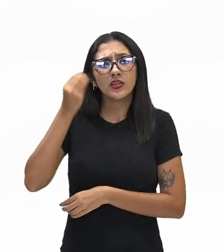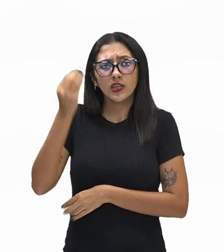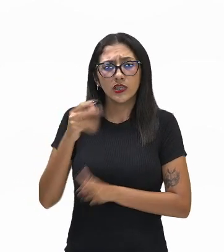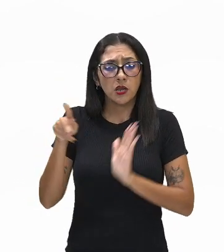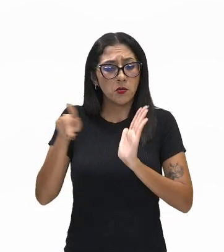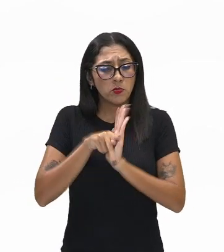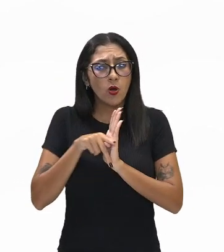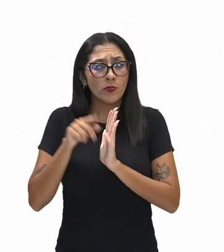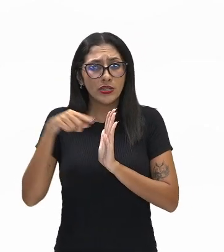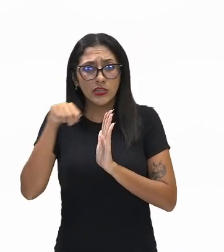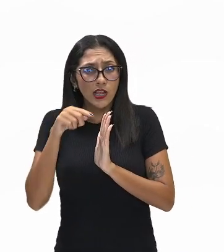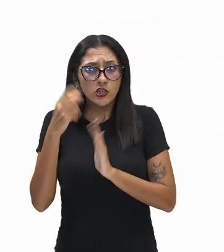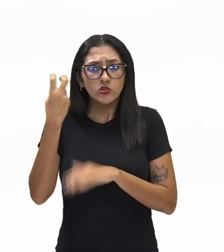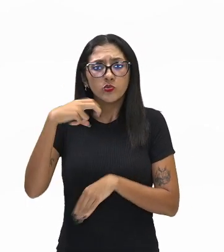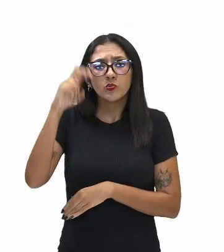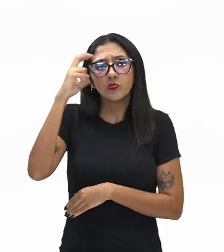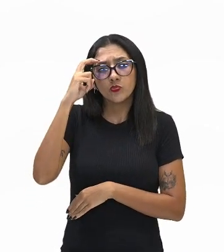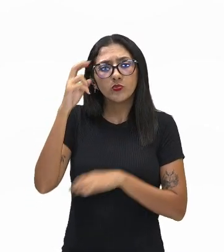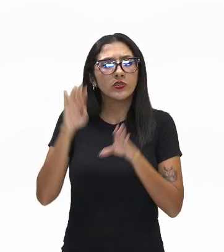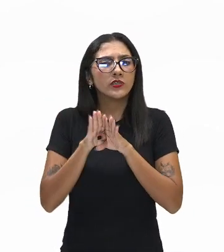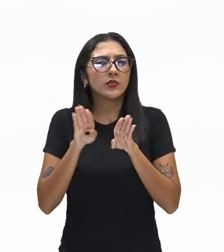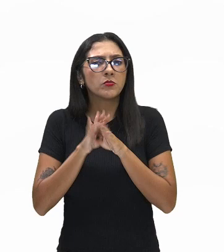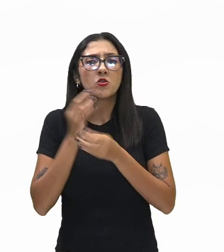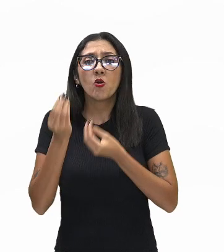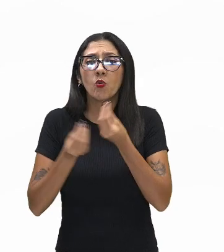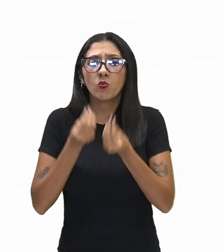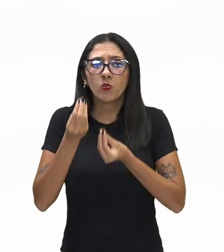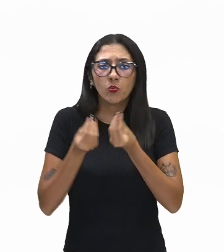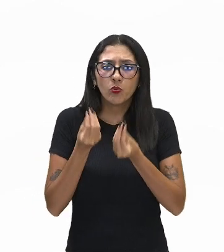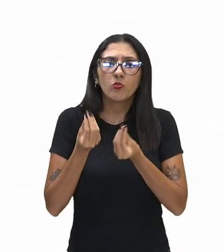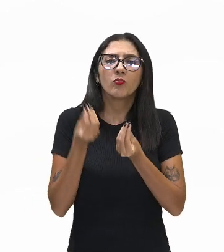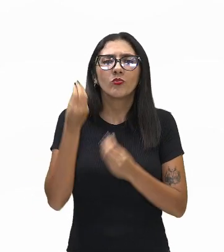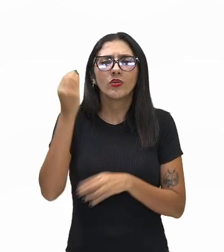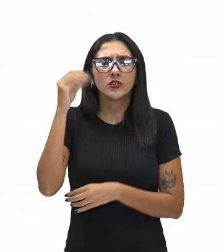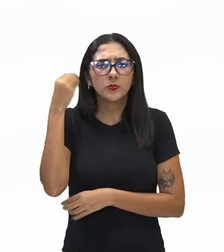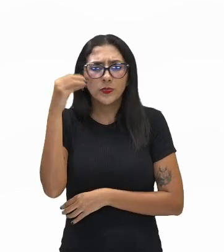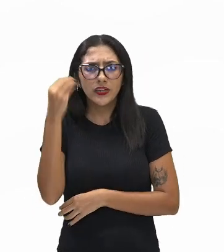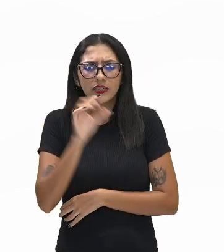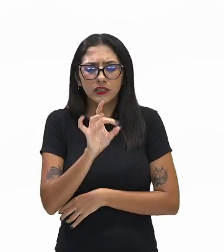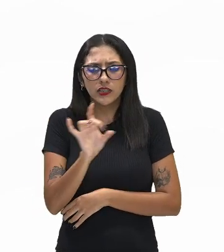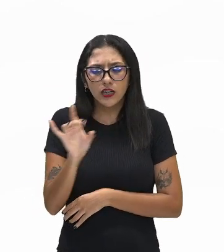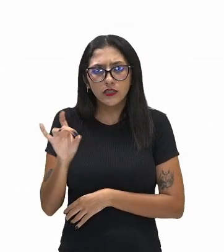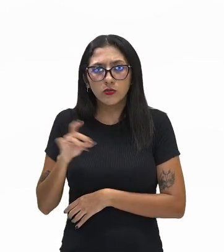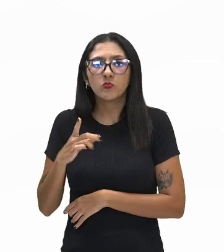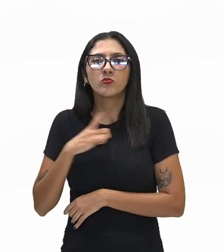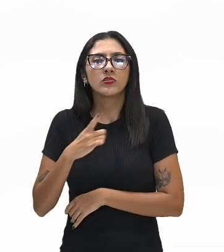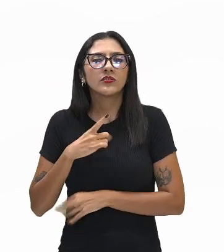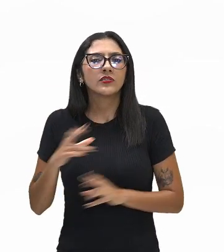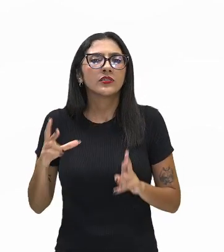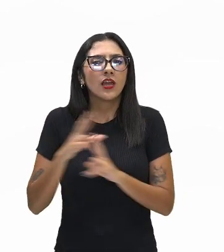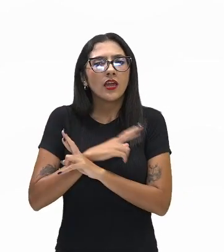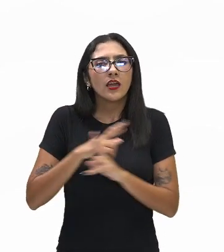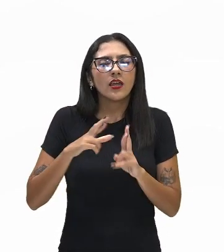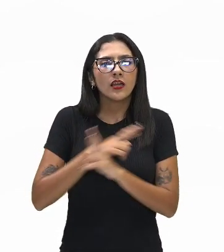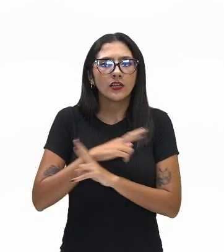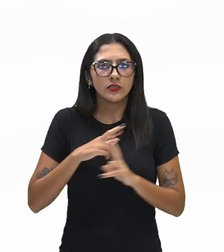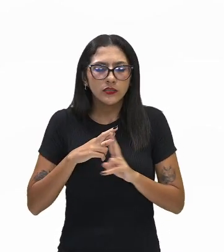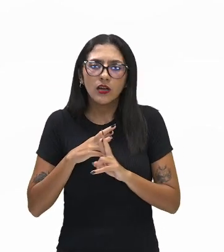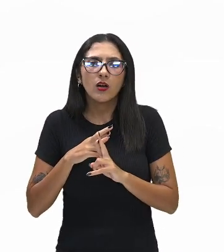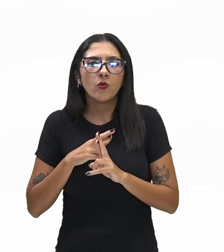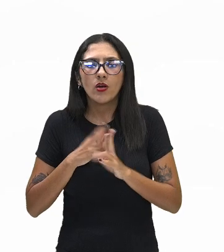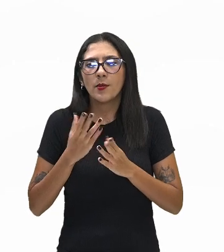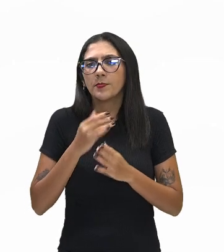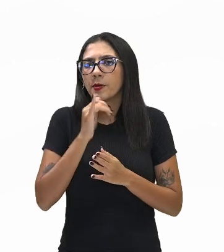que tais práticas adquirem no conjunto dos processos sociais que os constituem como sujeito.